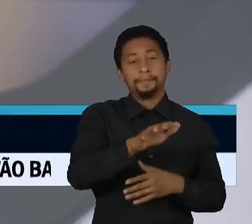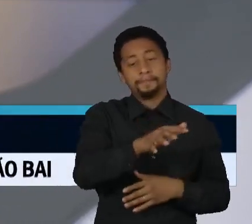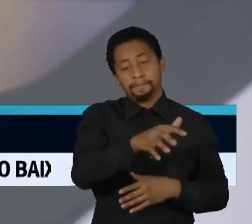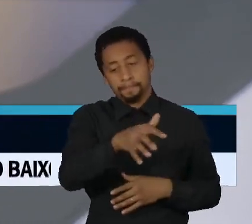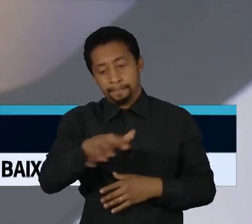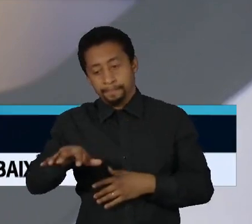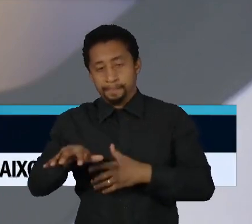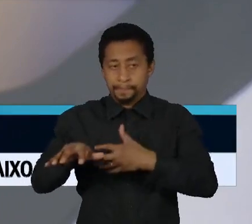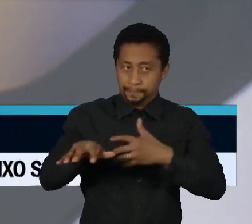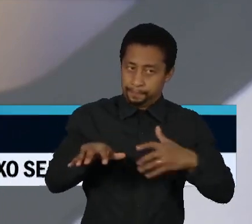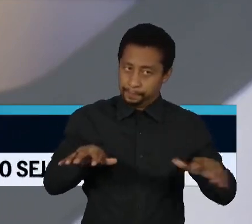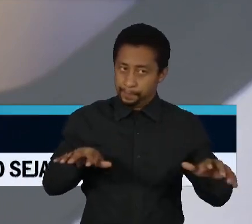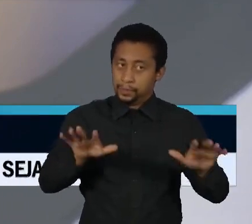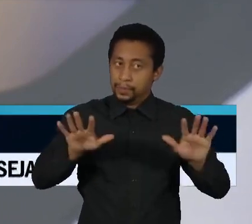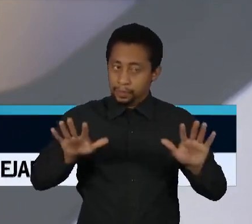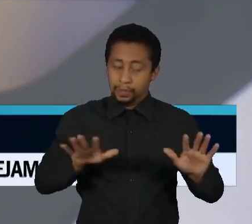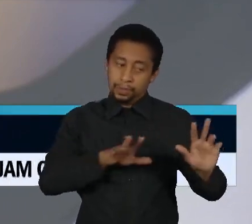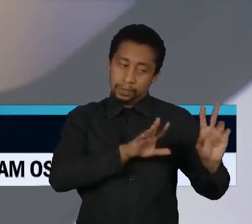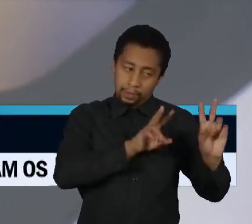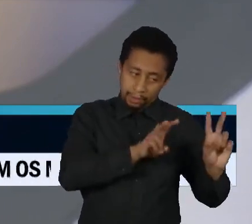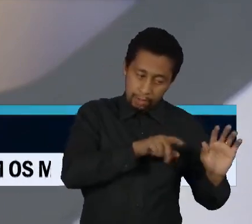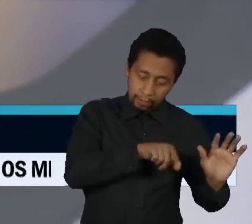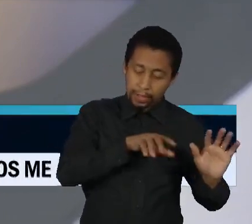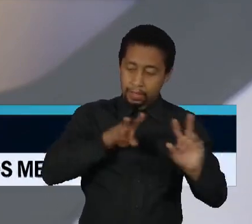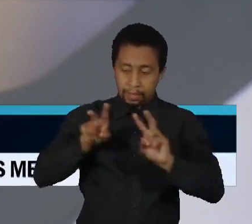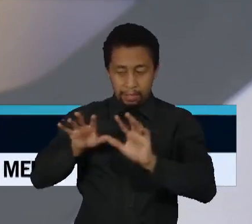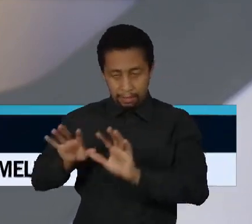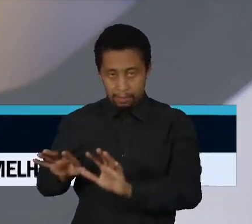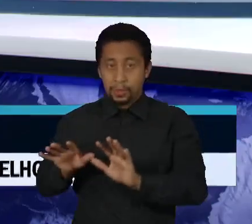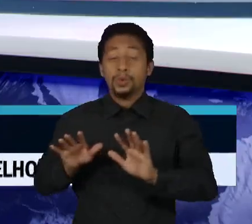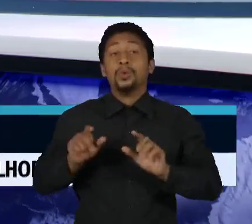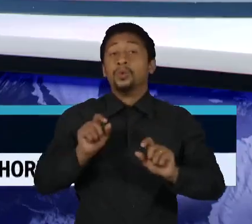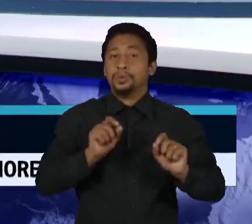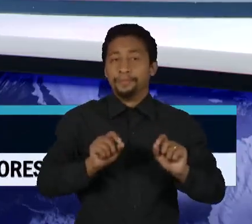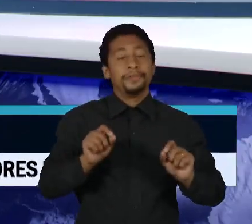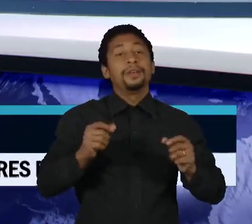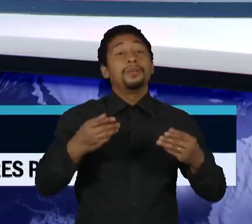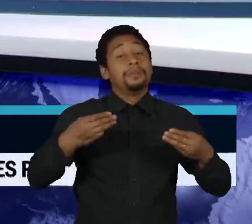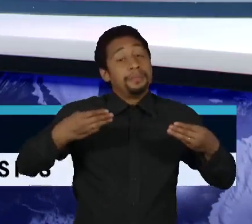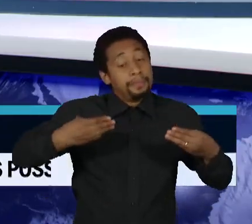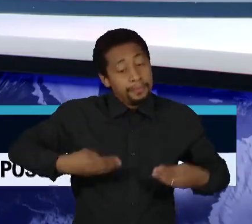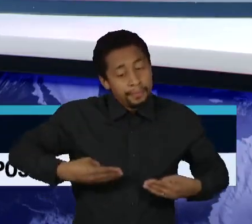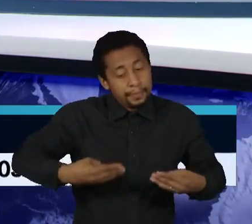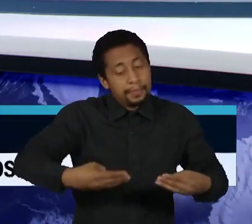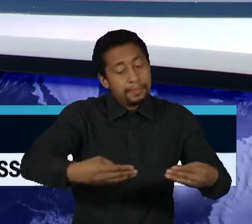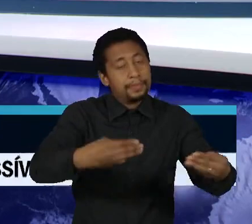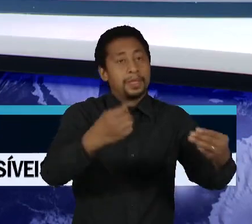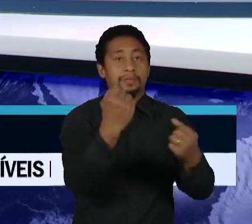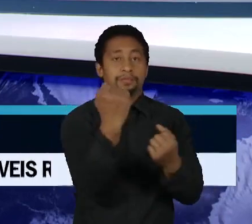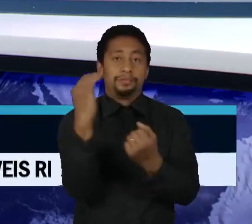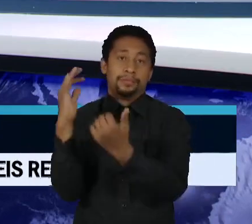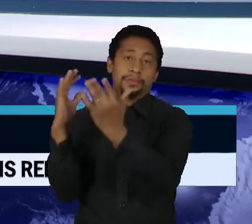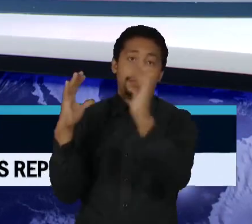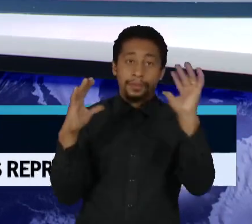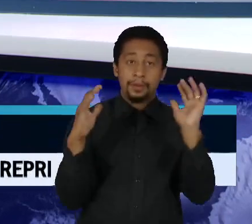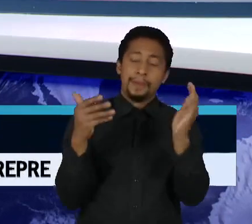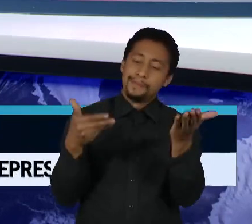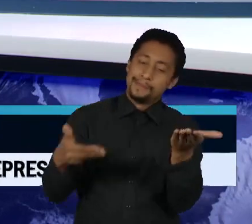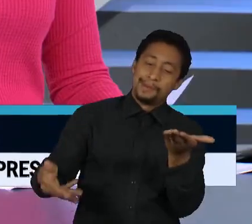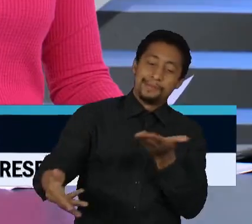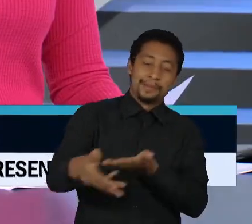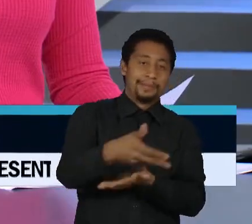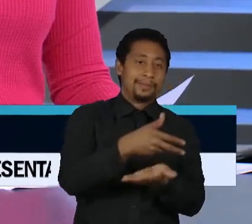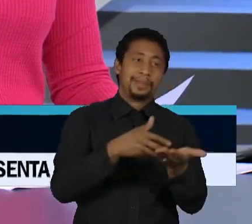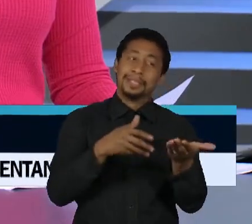as questões, né? Porque acho que uma questão envolve a própria dinâmica do Ministério com o resto do governo, né?